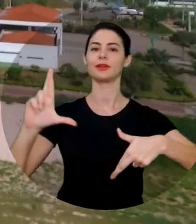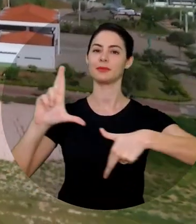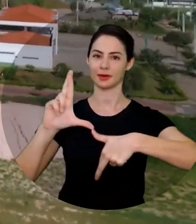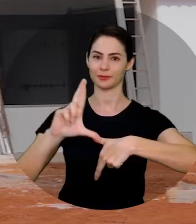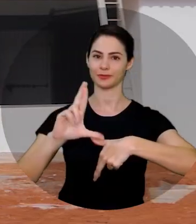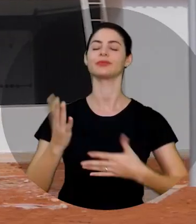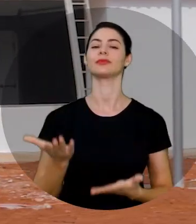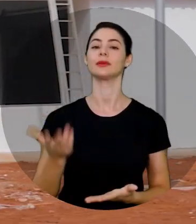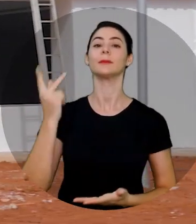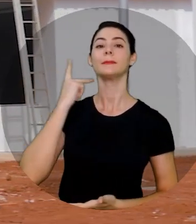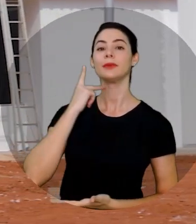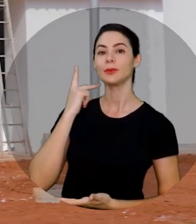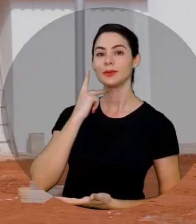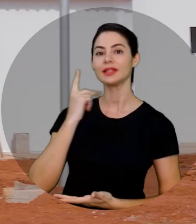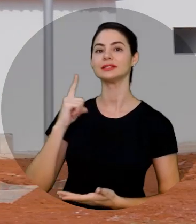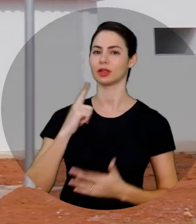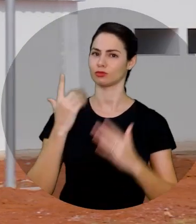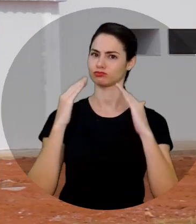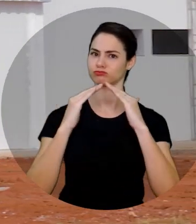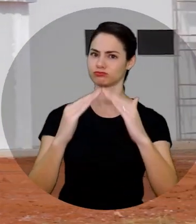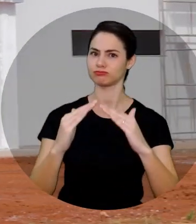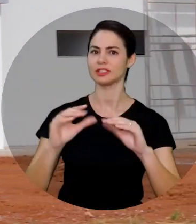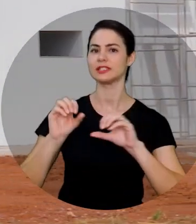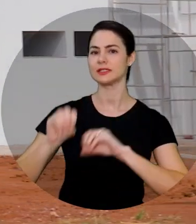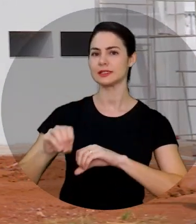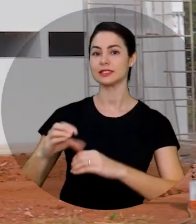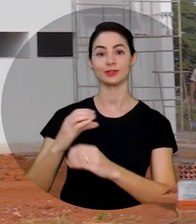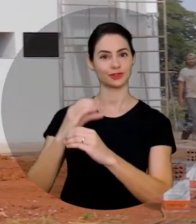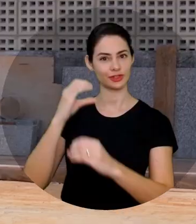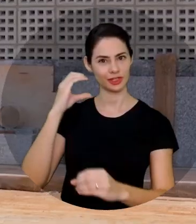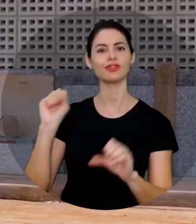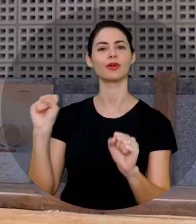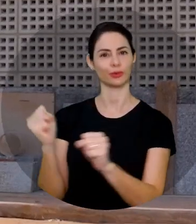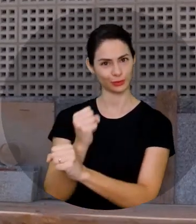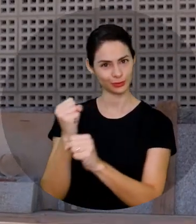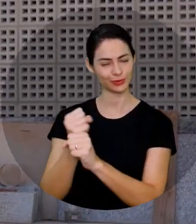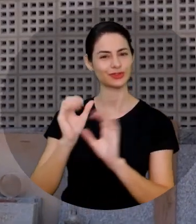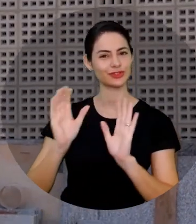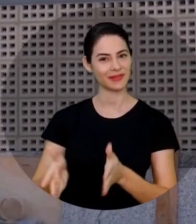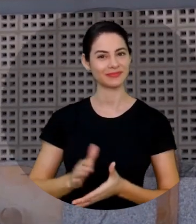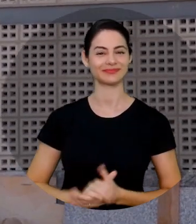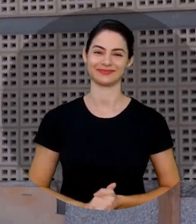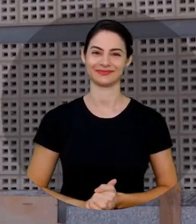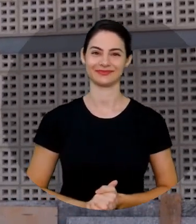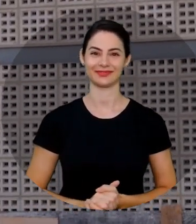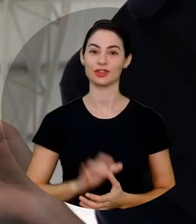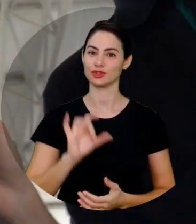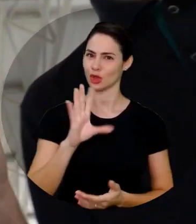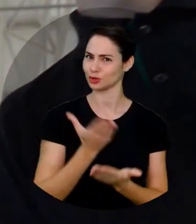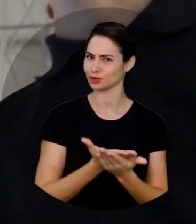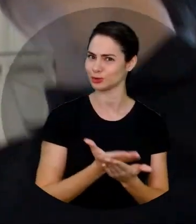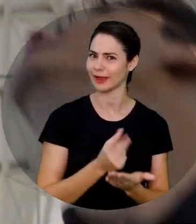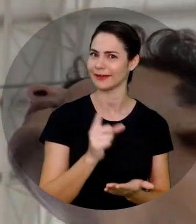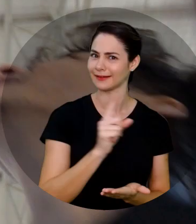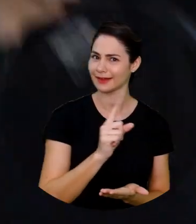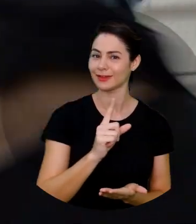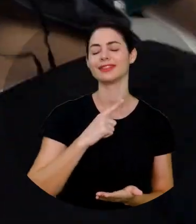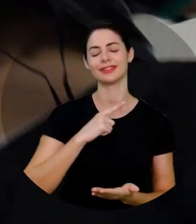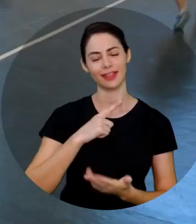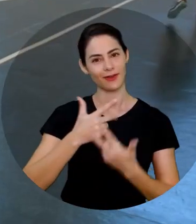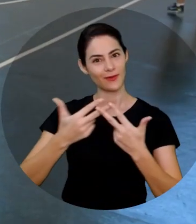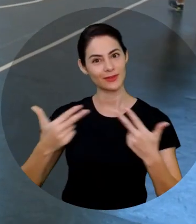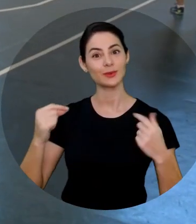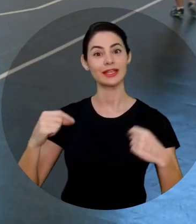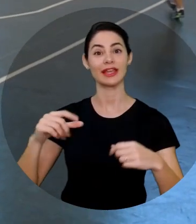das Neves. Já em Piuí, um galpão voltado para a área de ensino da engenharia está sendo construído. E como nem só de estudar